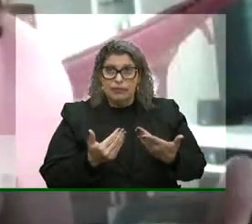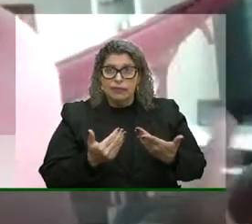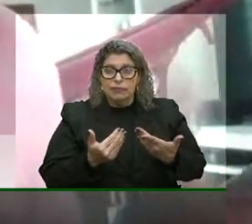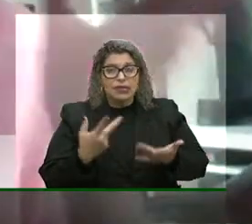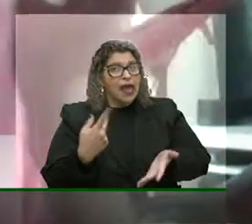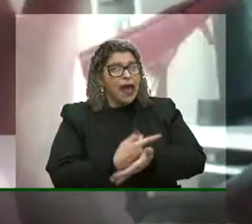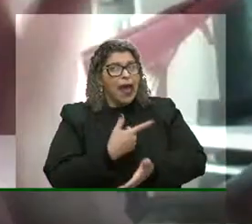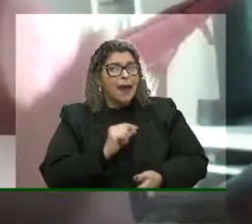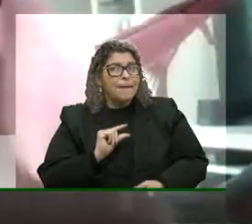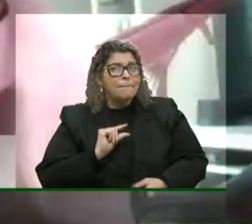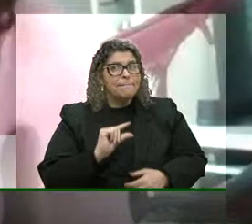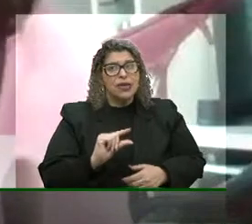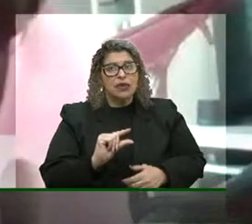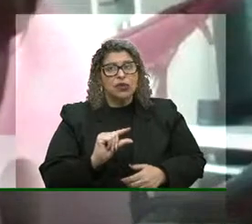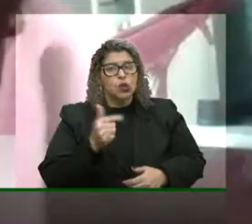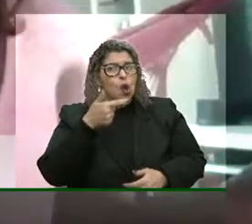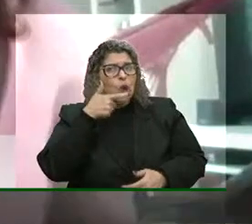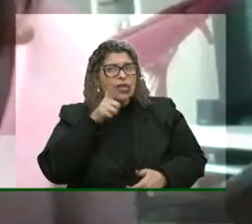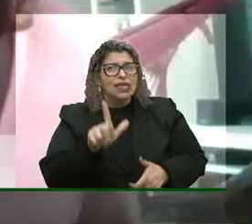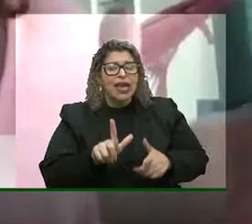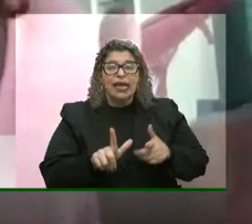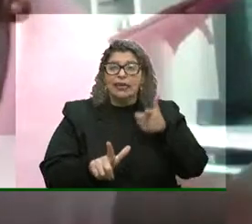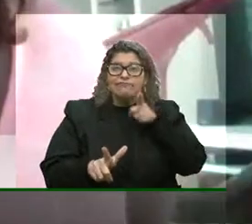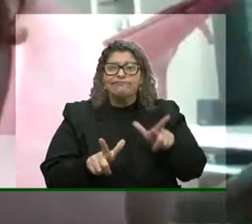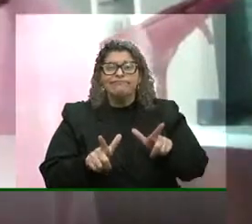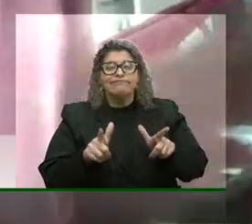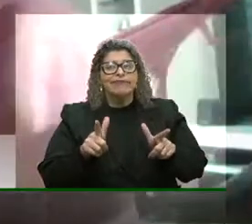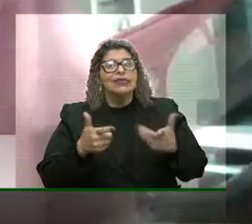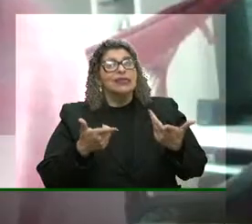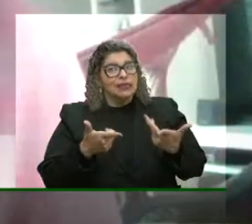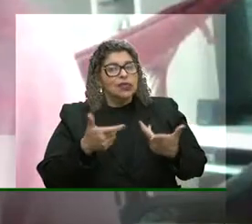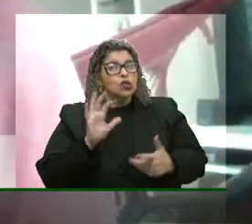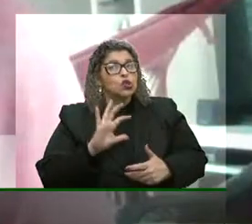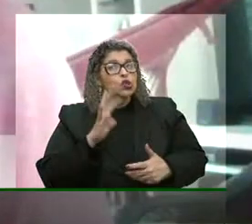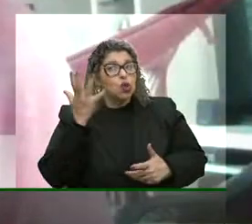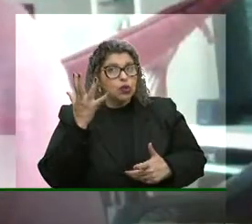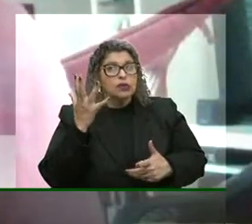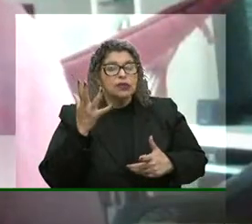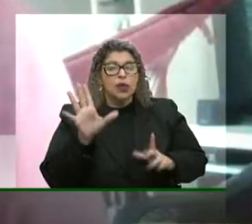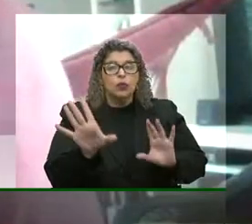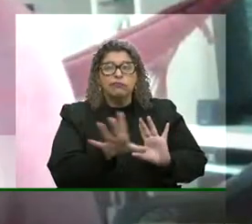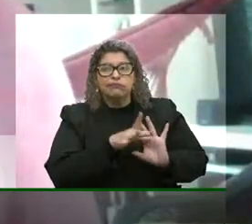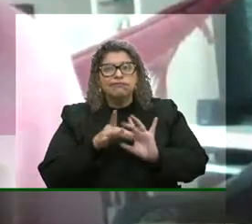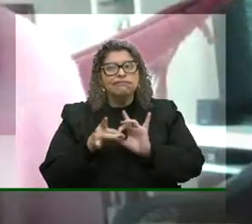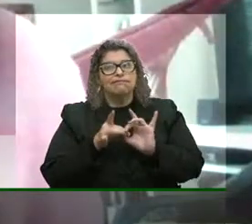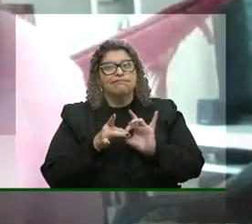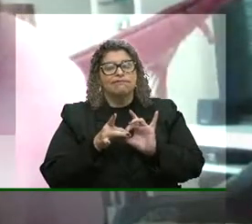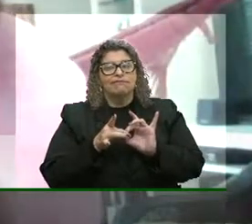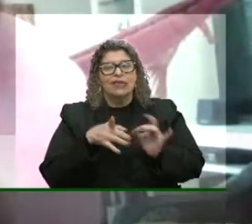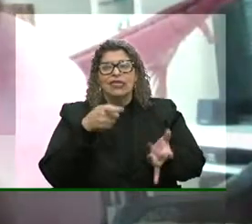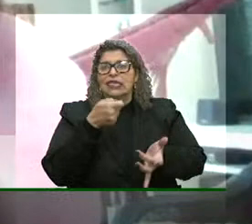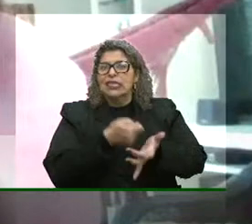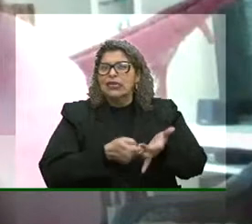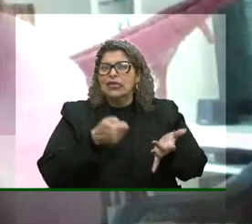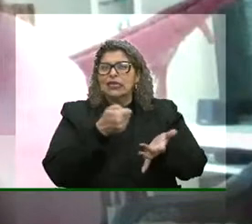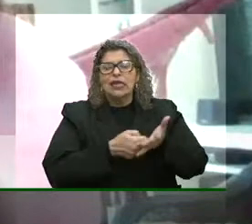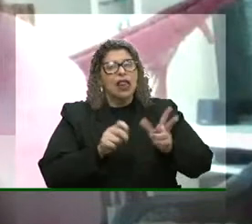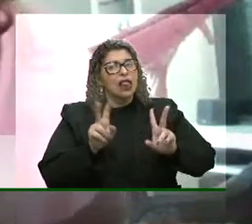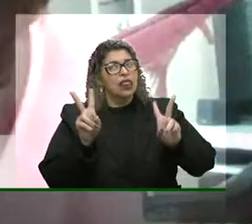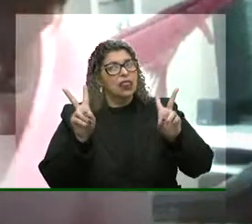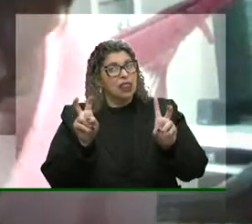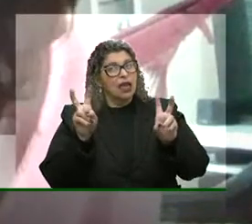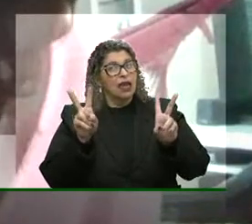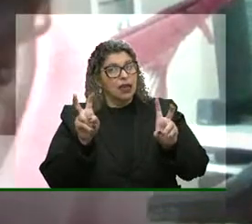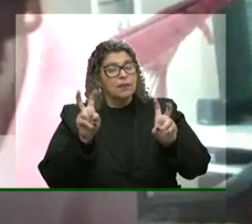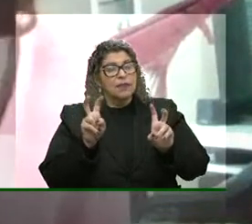menos. Se encontra saídas sempre que se reúne todas as pessoas. Quero insistir com esse tema para o conjunto